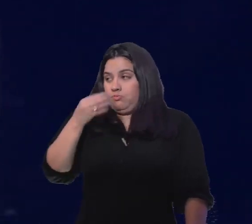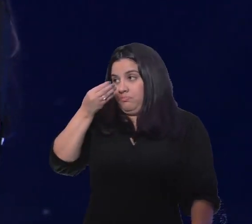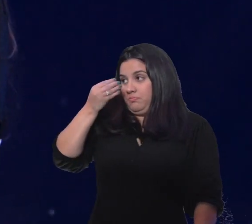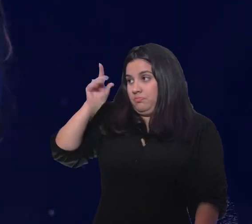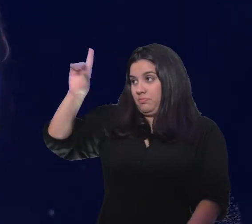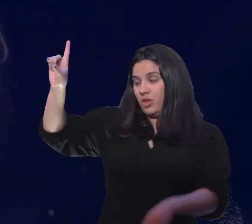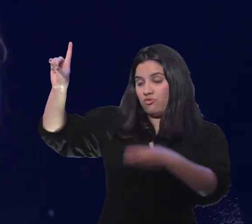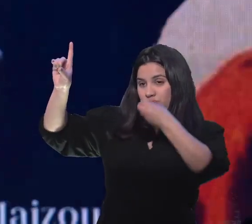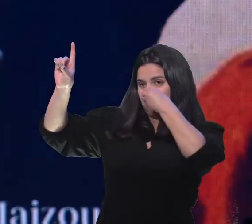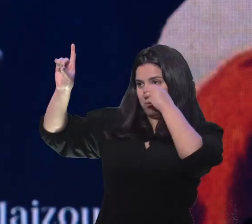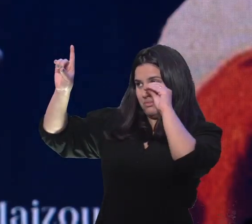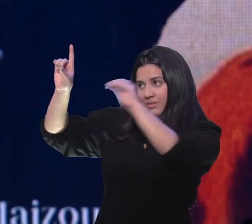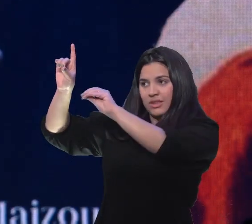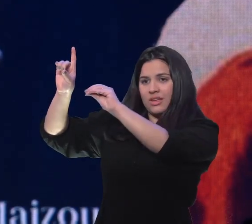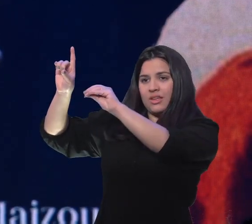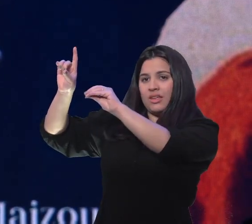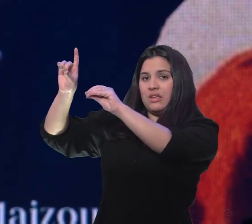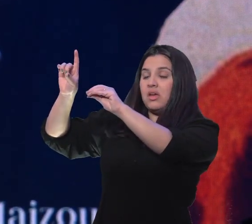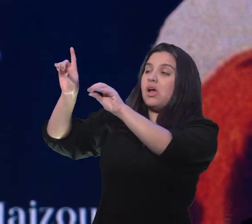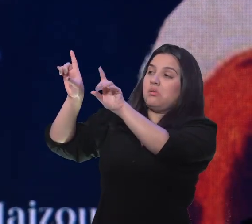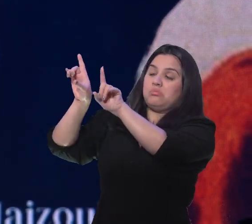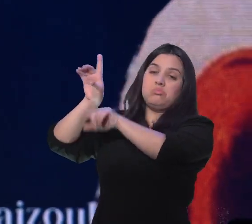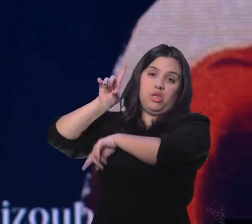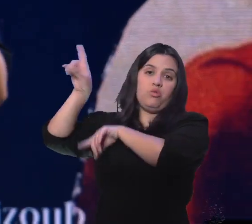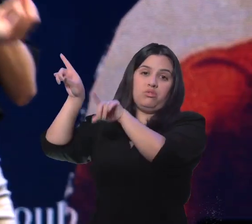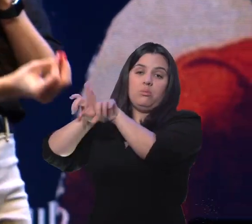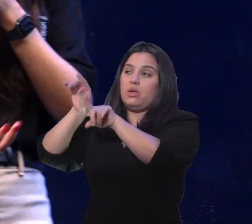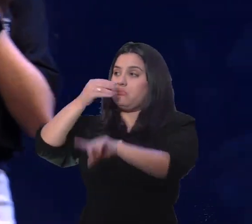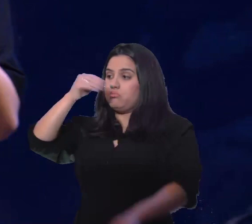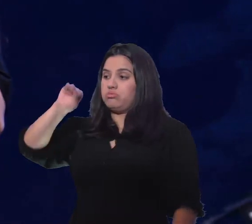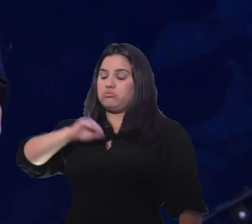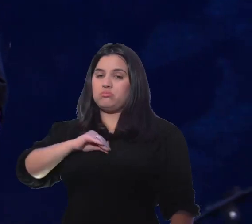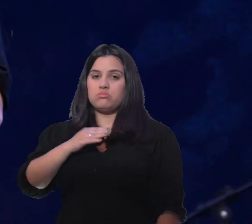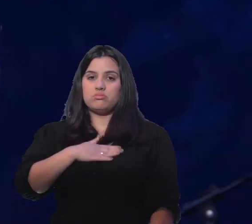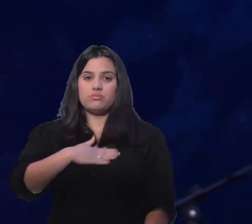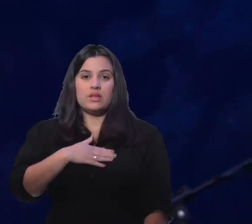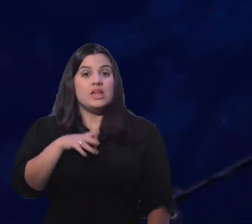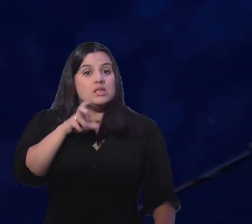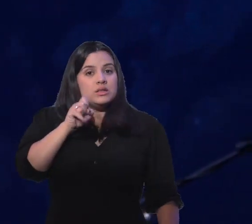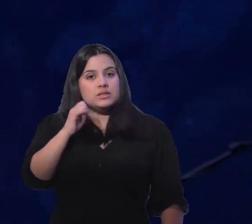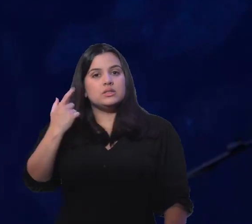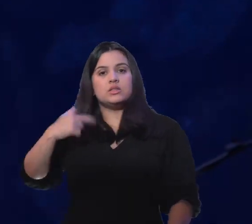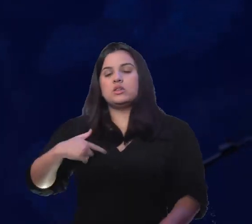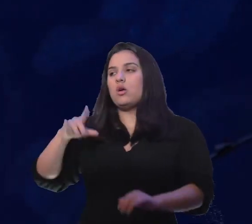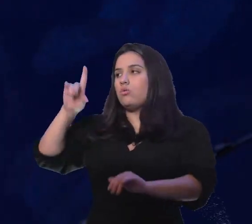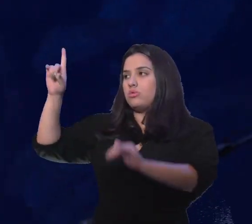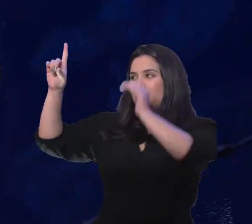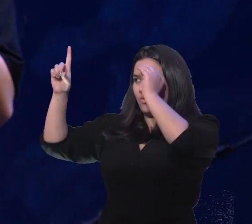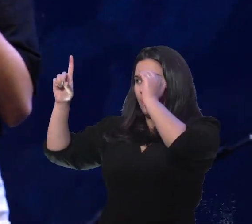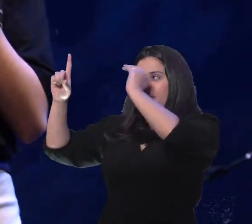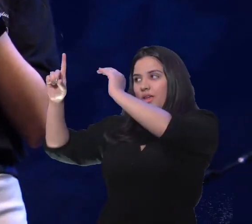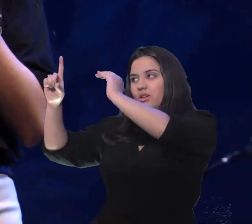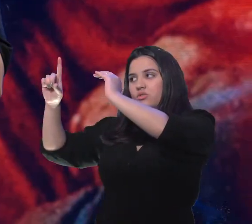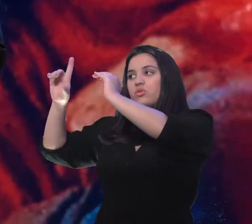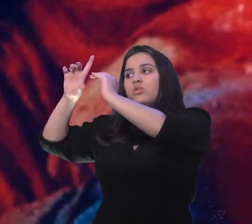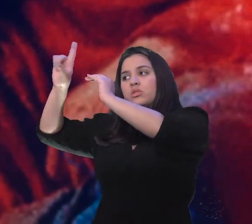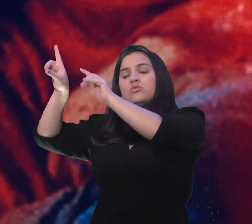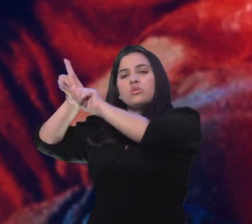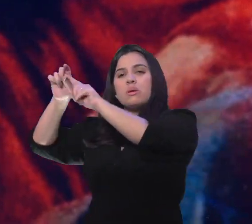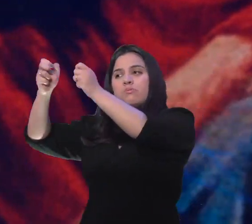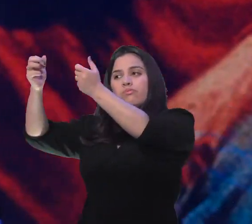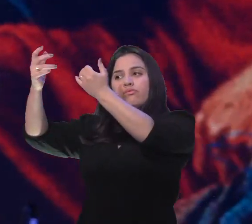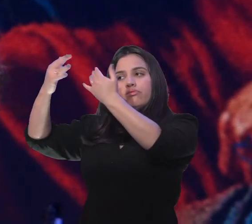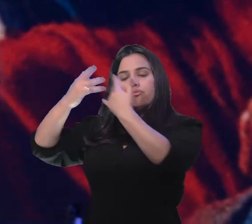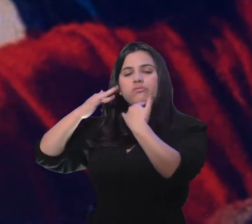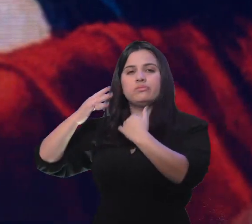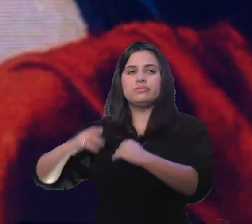Quando a gente desobedece, Ele se afasta de nós. Quando a gente obedece, Ele se aproxima de nós. Quando a gente se arrepende, Ele derrama perdão sobre as